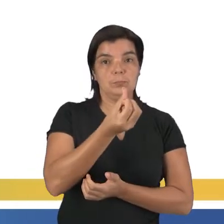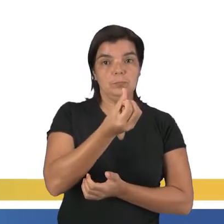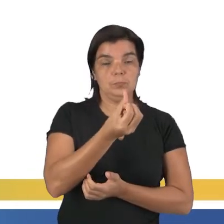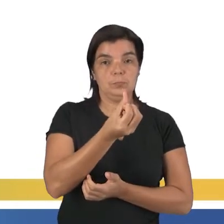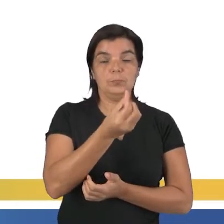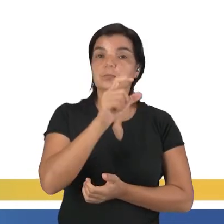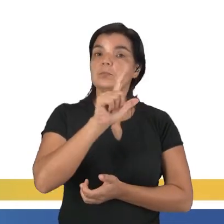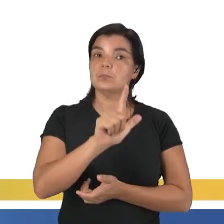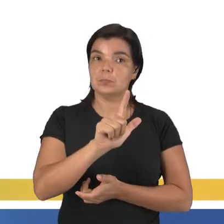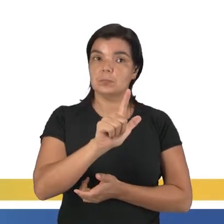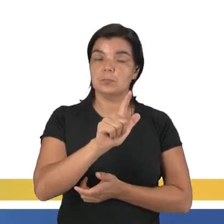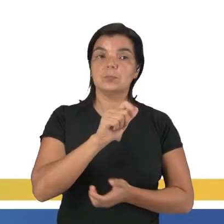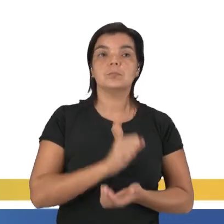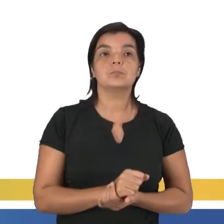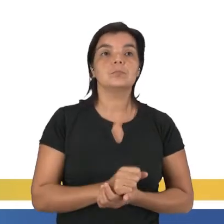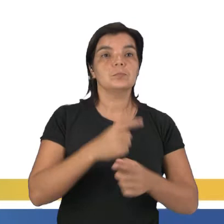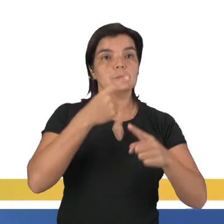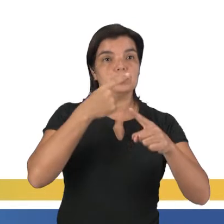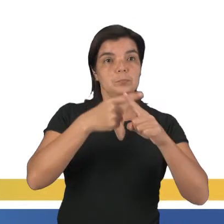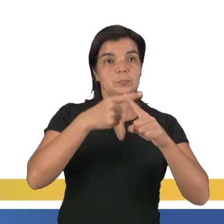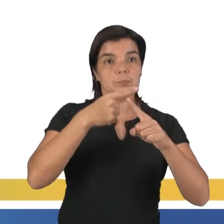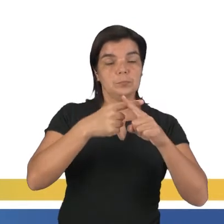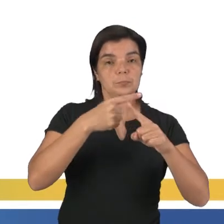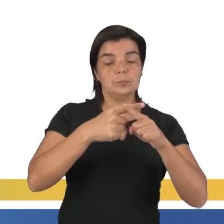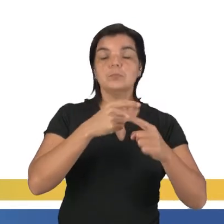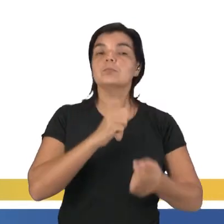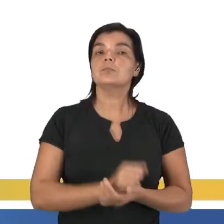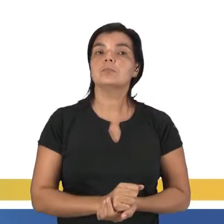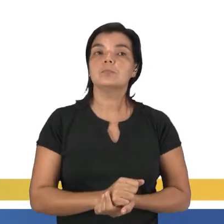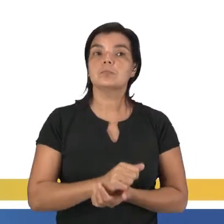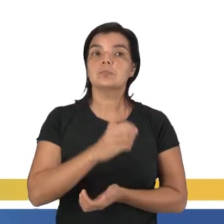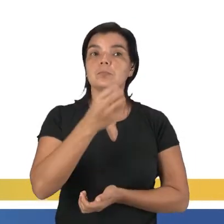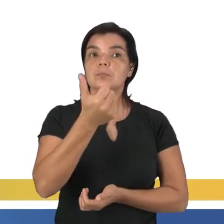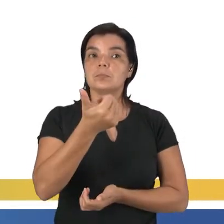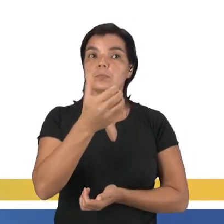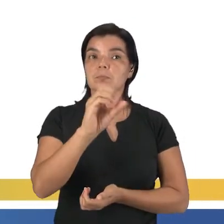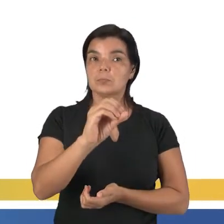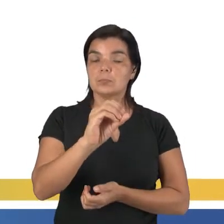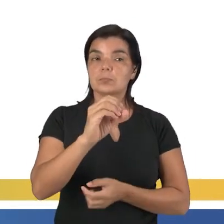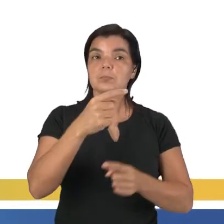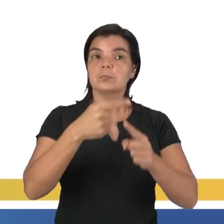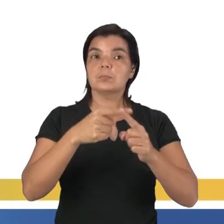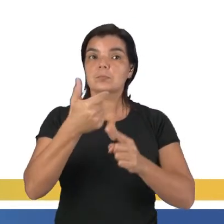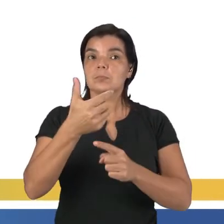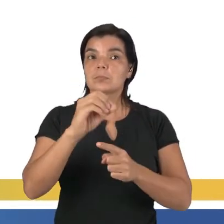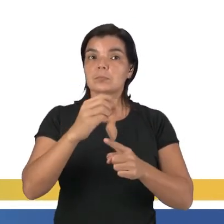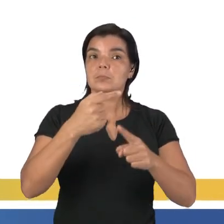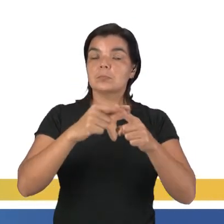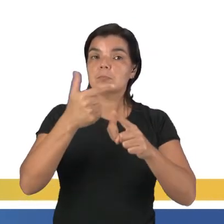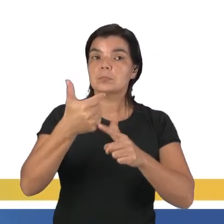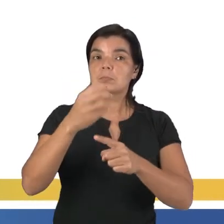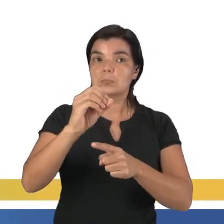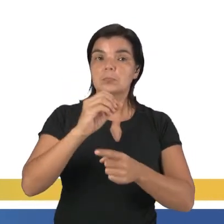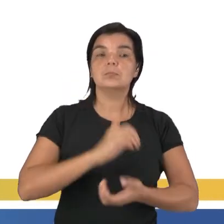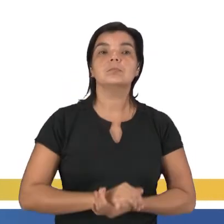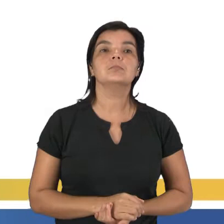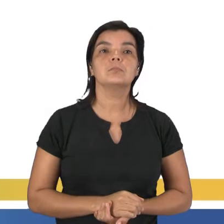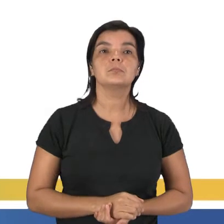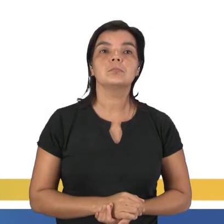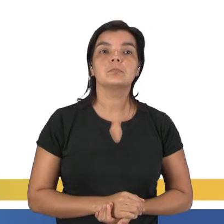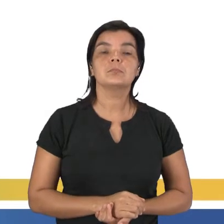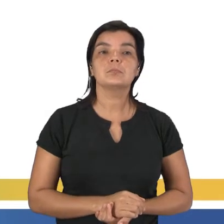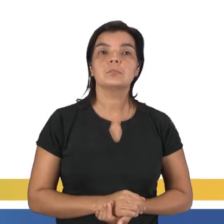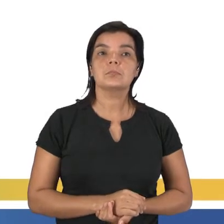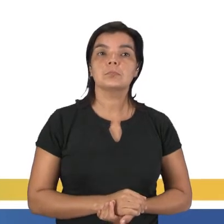6 litros. Então, o que eu vou fazer? Vou pegar aqui o número 6 e vou multiplicar com o número 10 3 vezes ele mesmo.